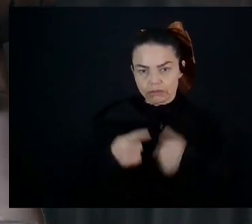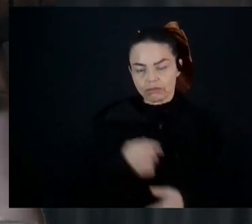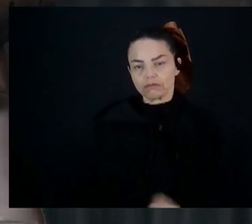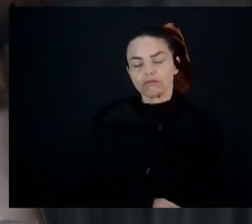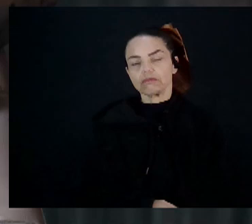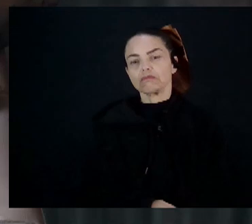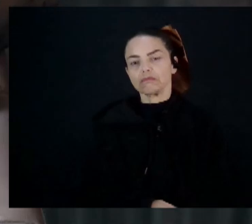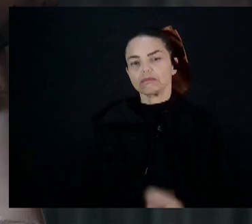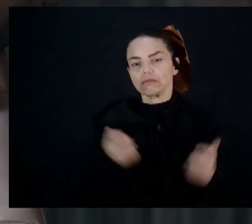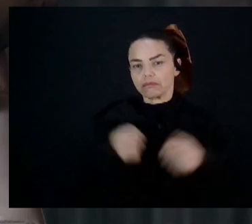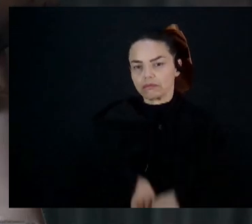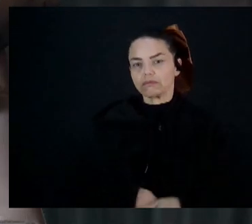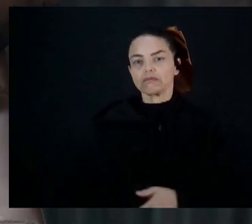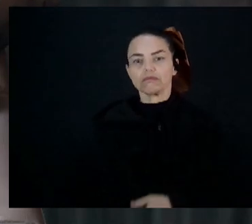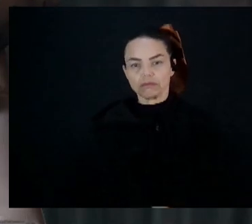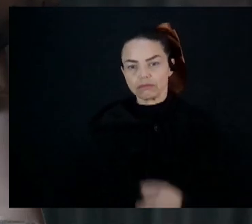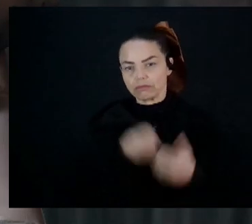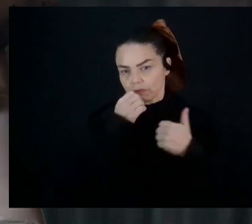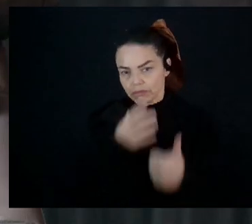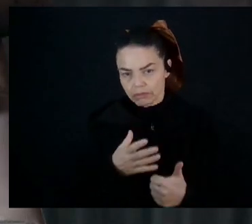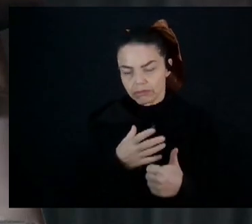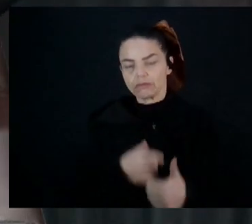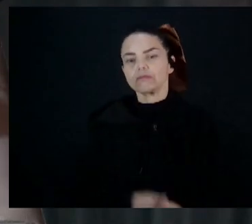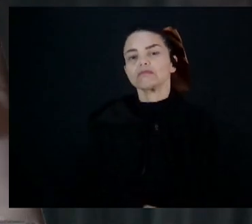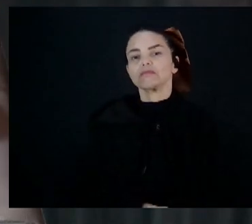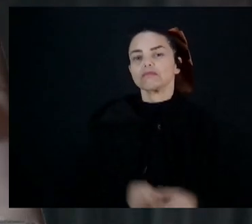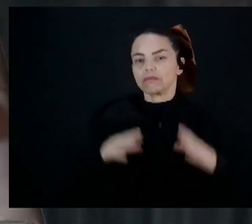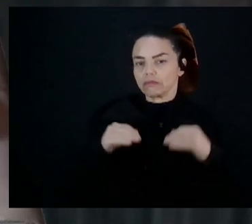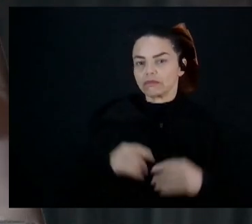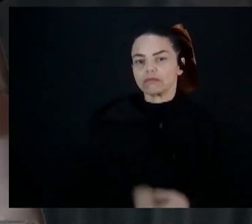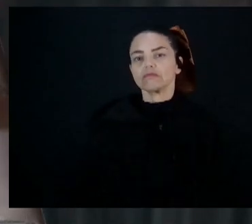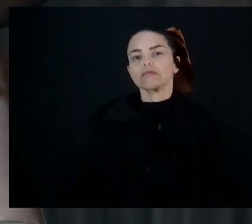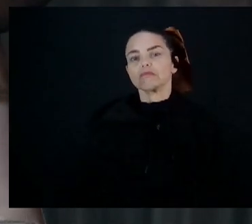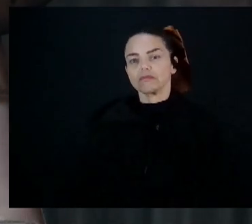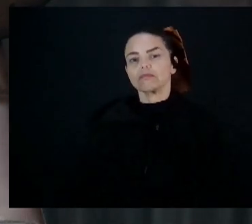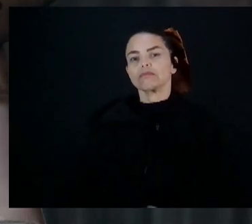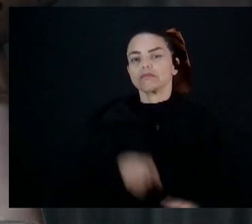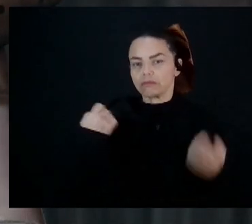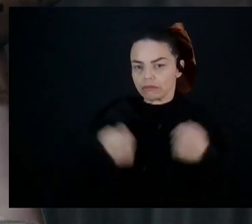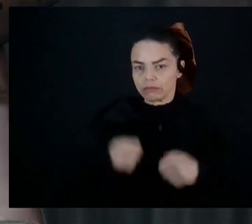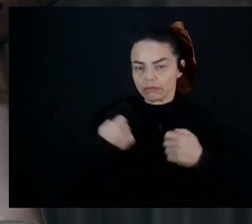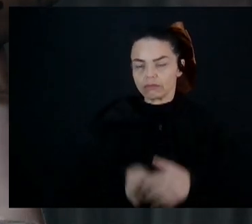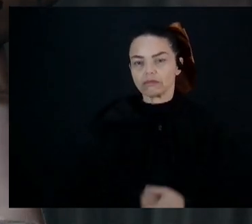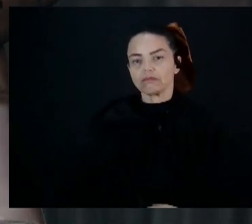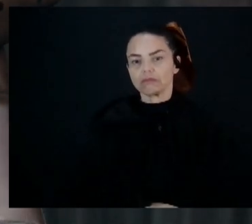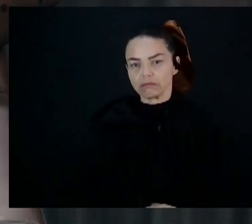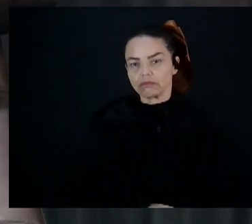possa funcionar muito bem à noite, mas eu preciso e dependo do relógio